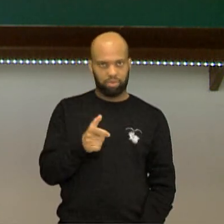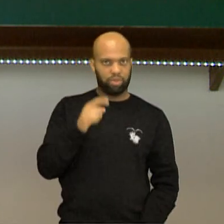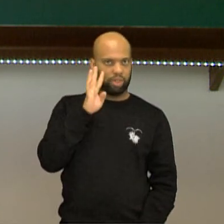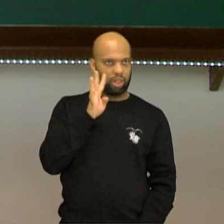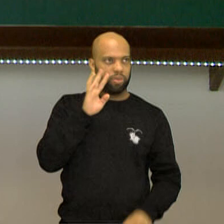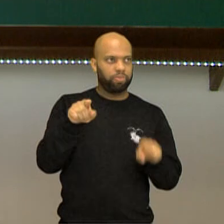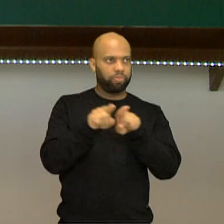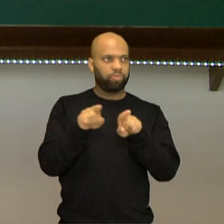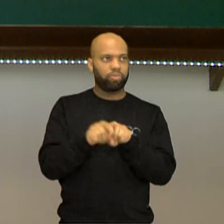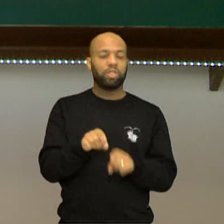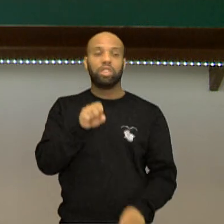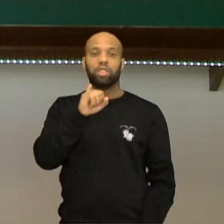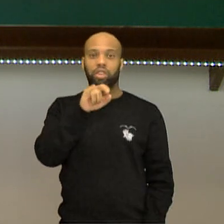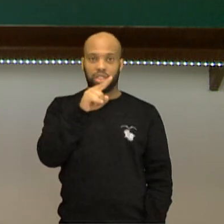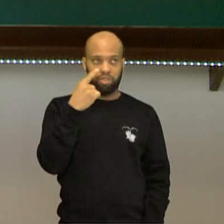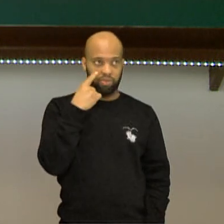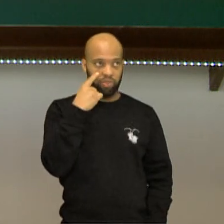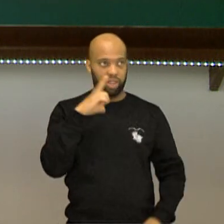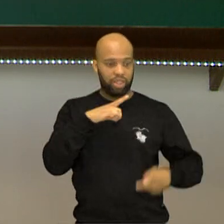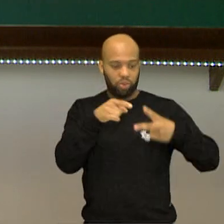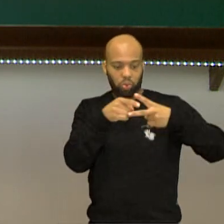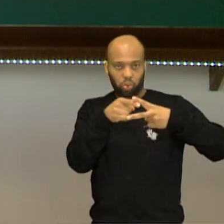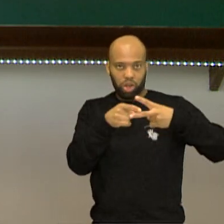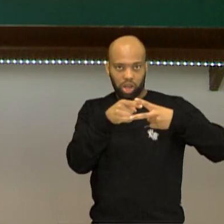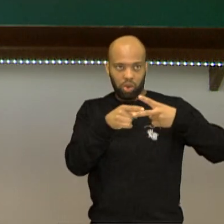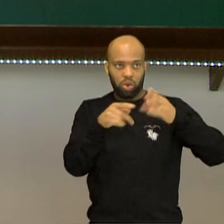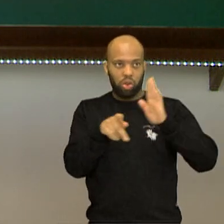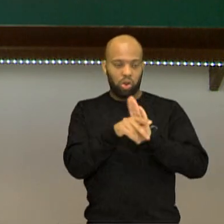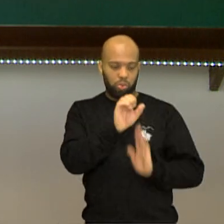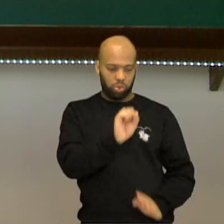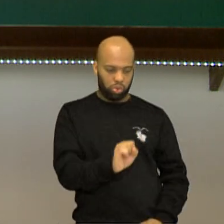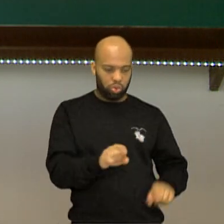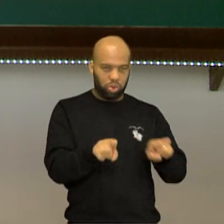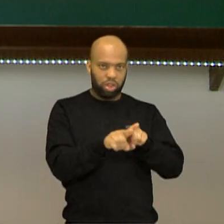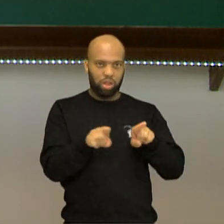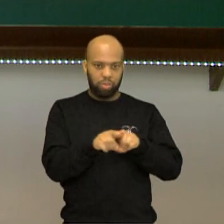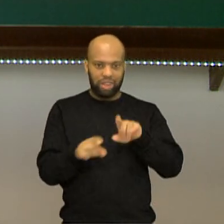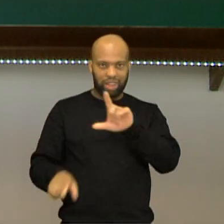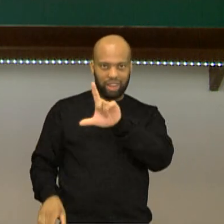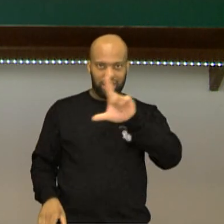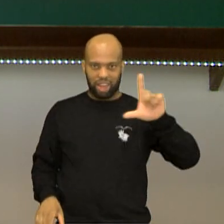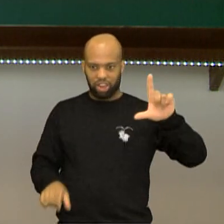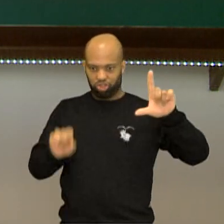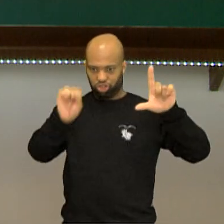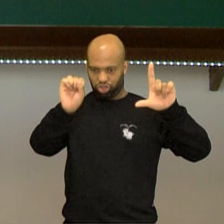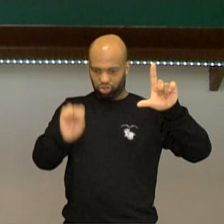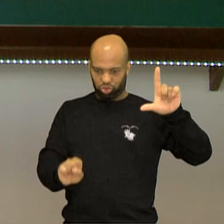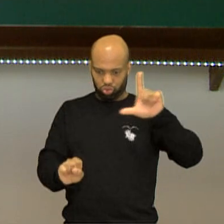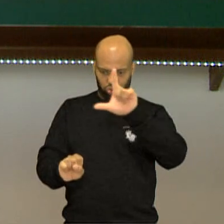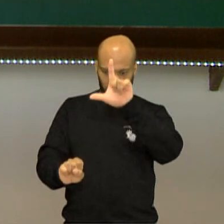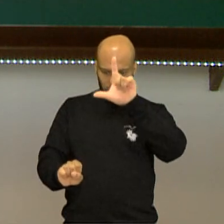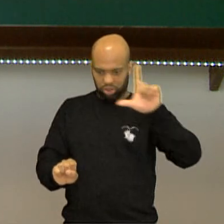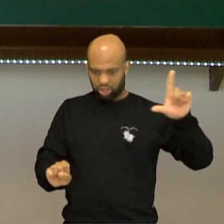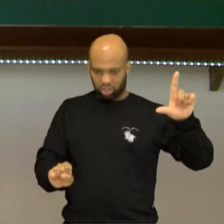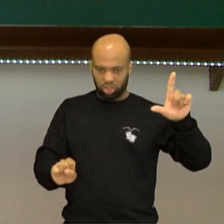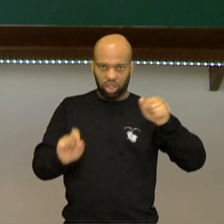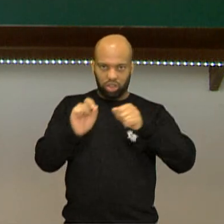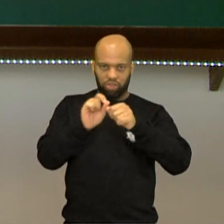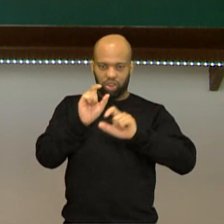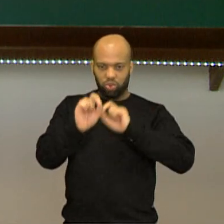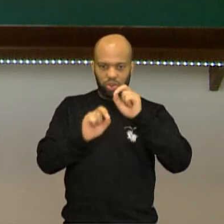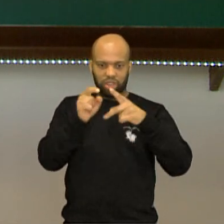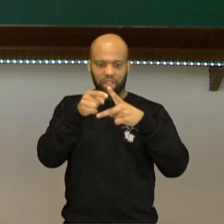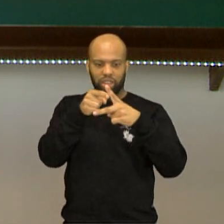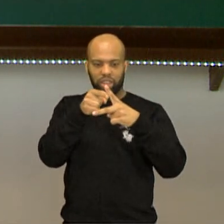forem ver ali o ângulo entre o sul e o leste, eu sei que vai ser ali 90